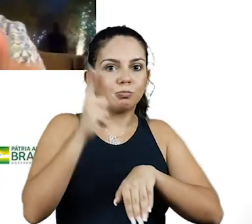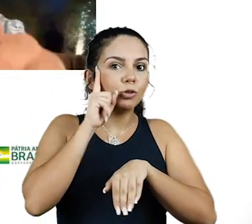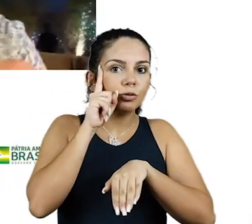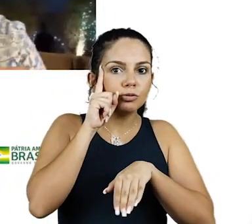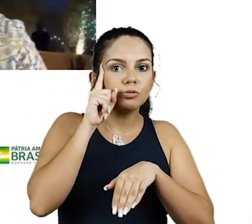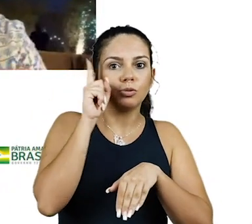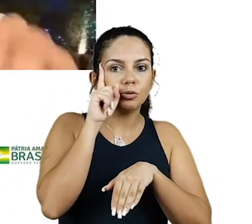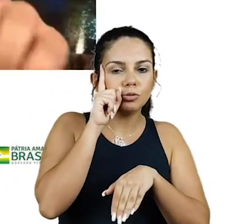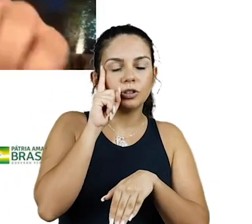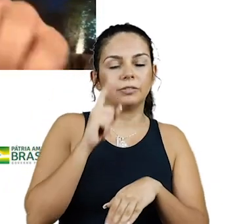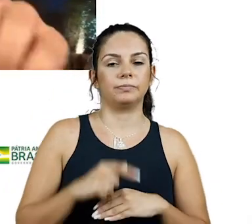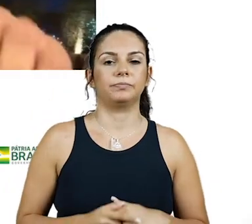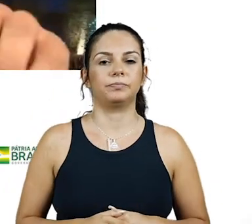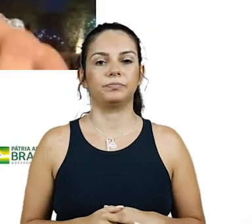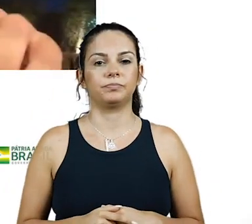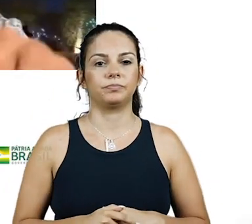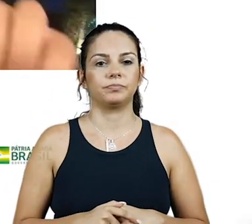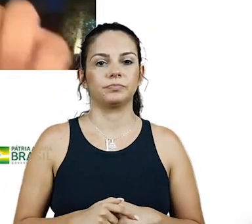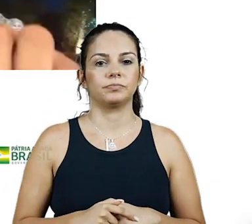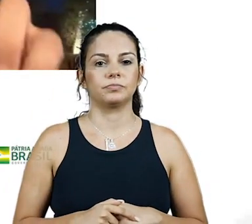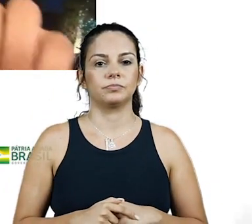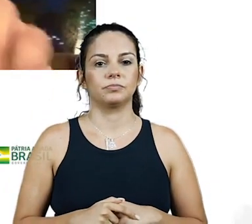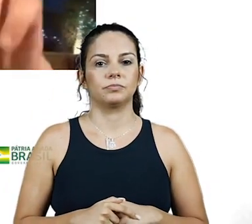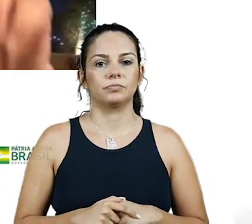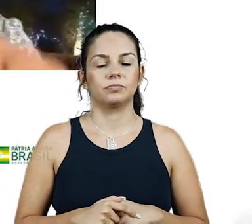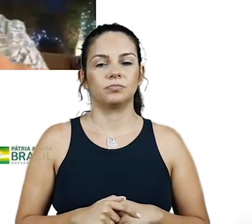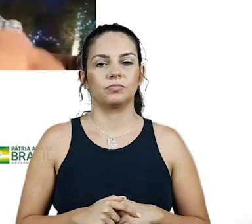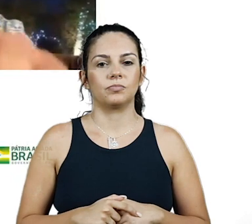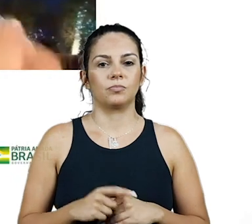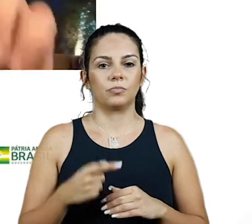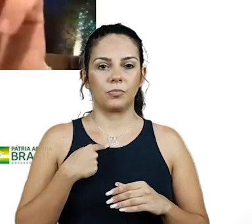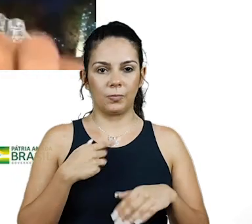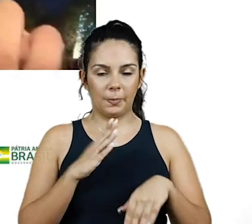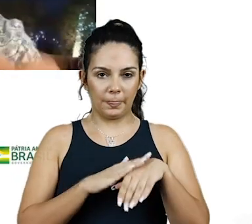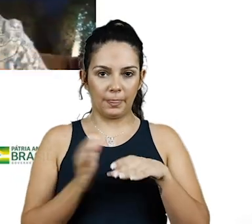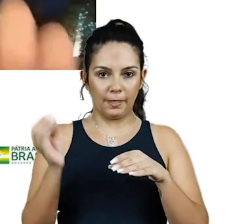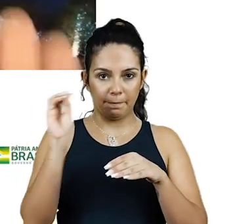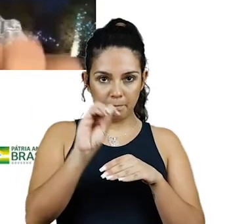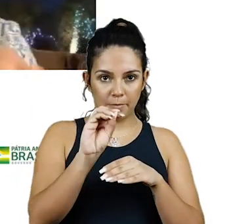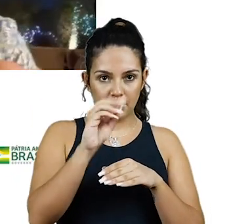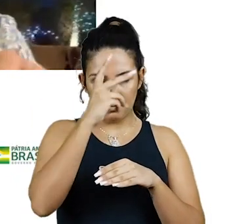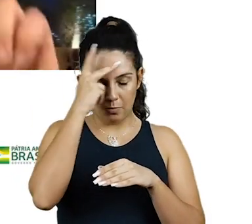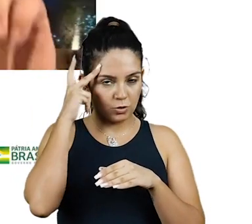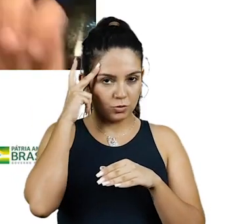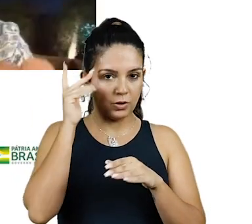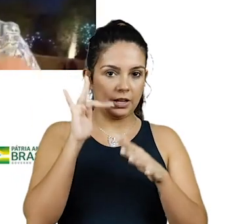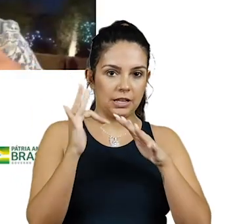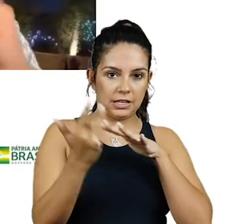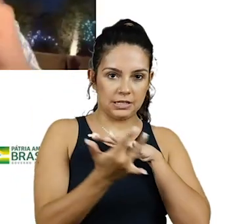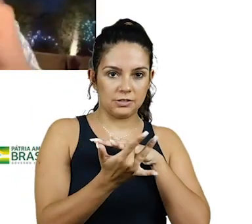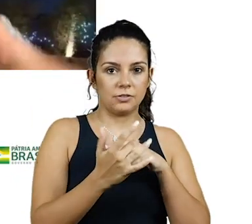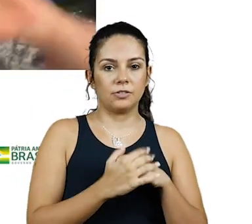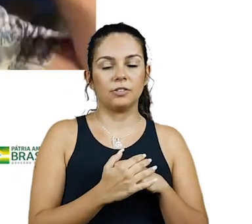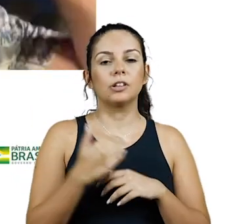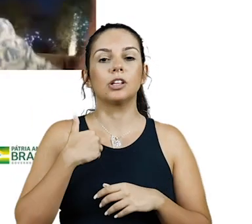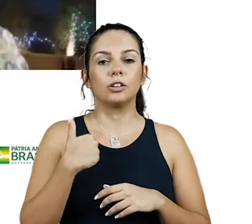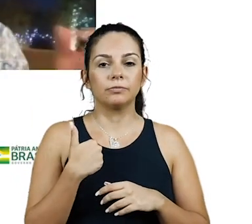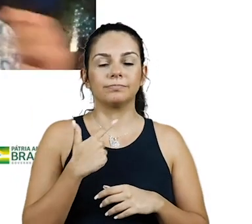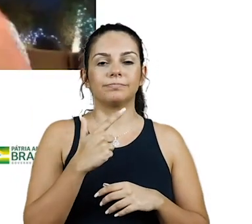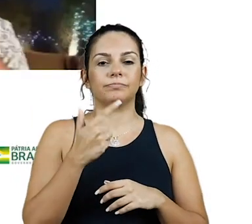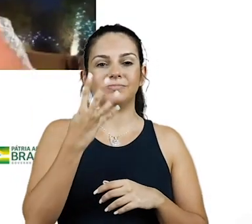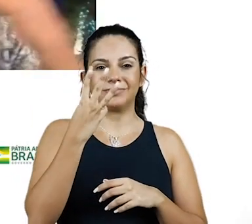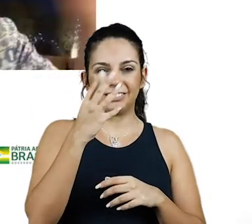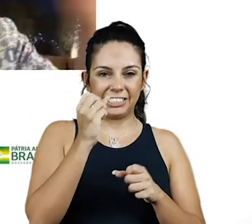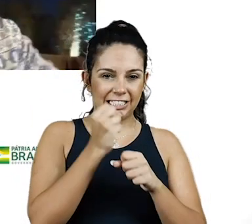aliás, todo mundo fala isso, eu queria só ressaltar, é a pessoa que mais posta coisa em rede social, que eu conheço, é Afonso. Mas tudo bem,